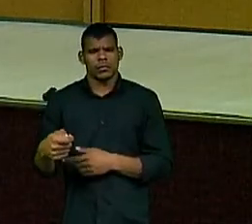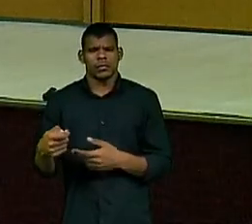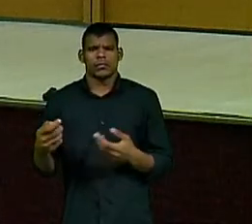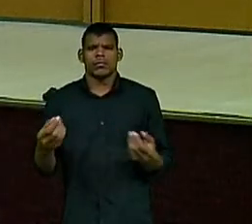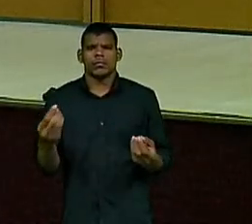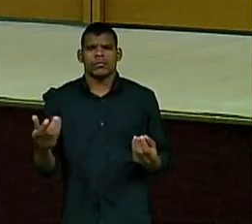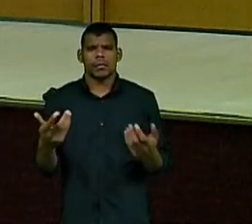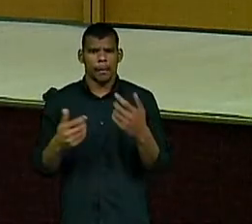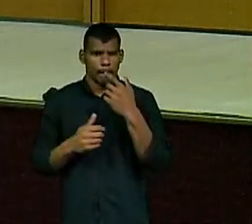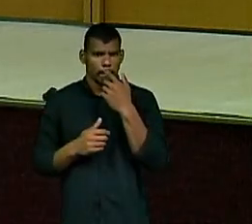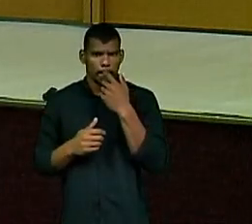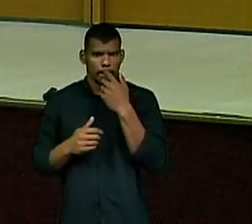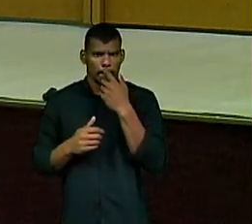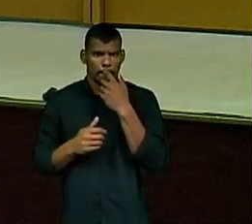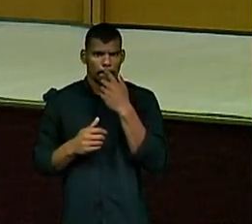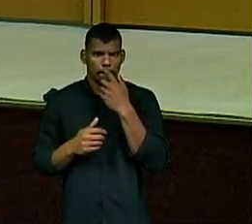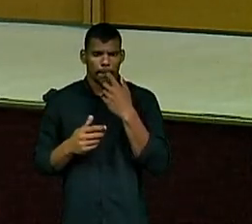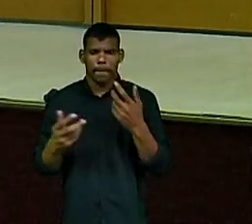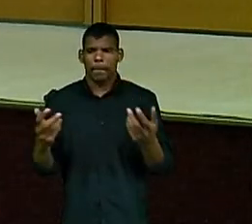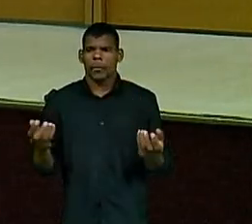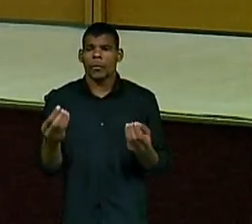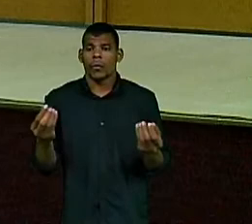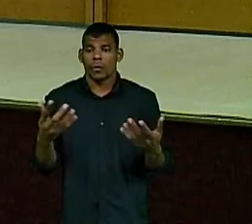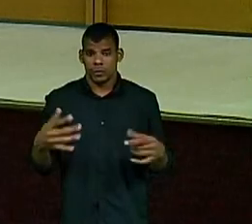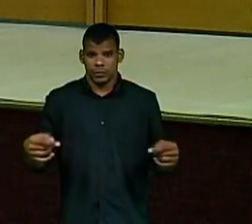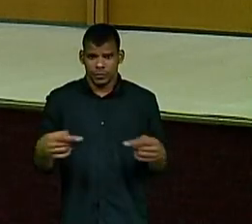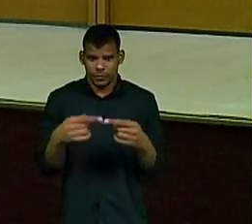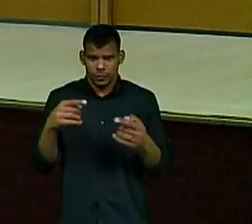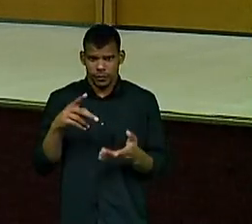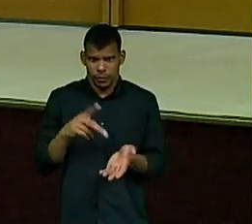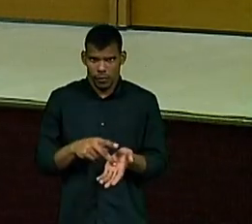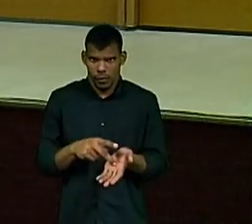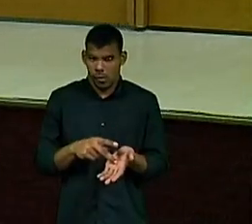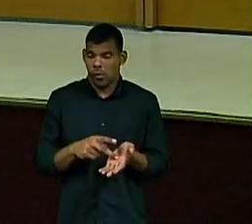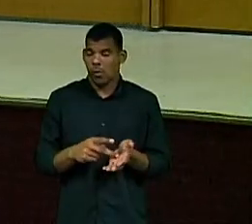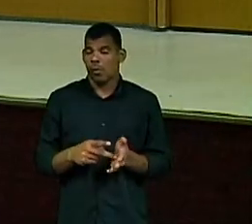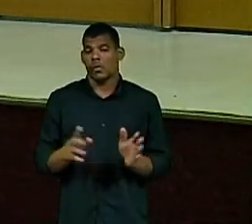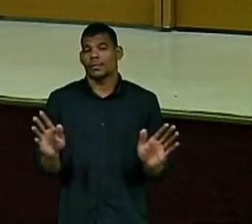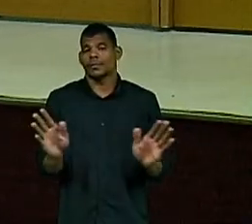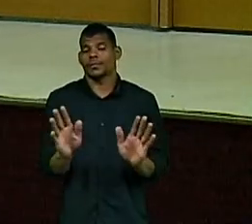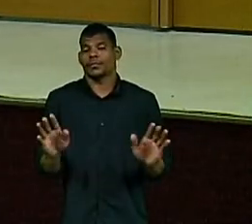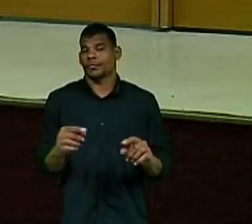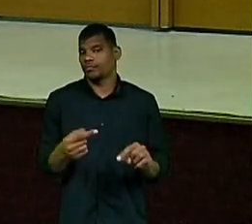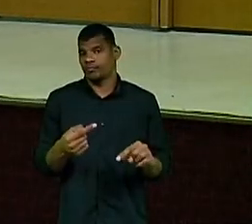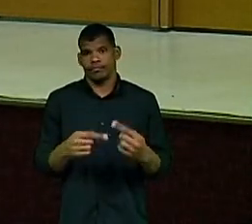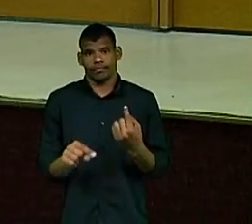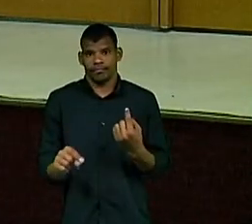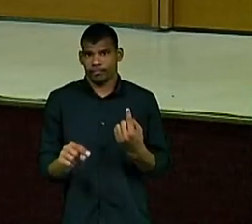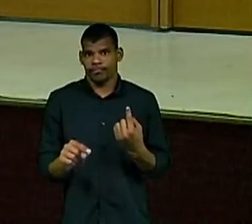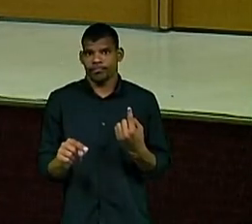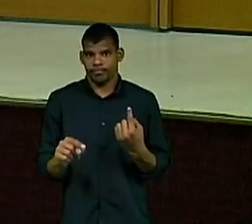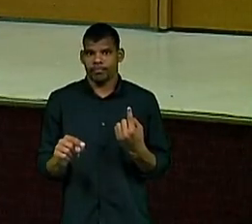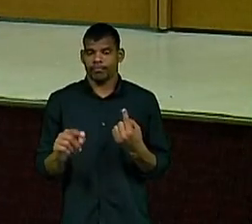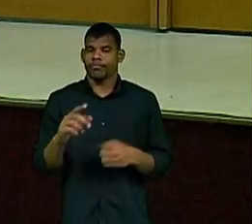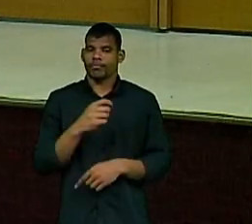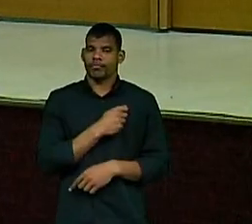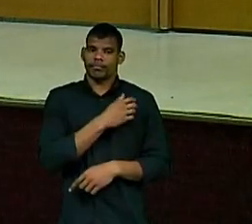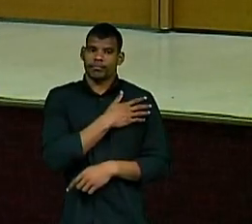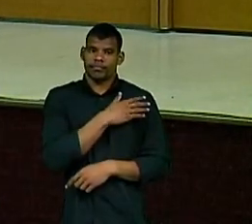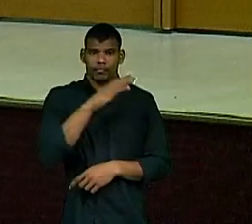entre os homens igualdade jurídica como é que o movimento que fomenta a Revolução vai defender o estado ditatorial